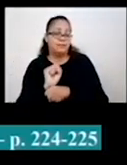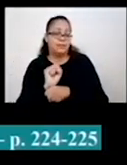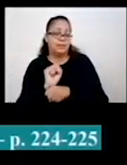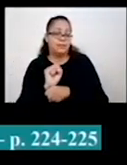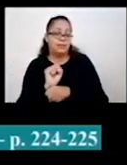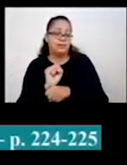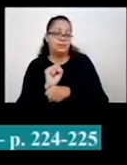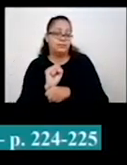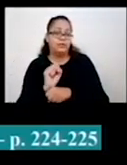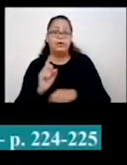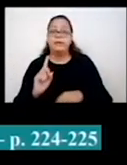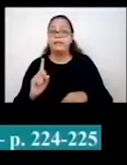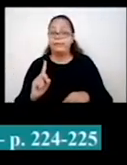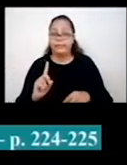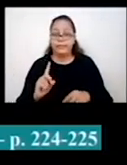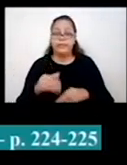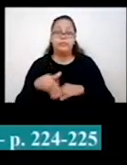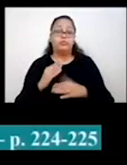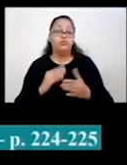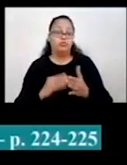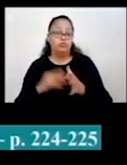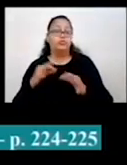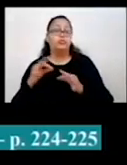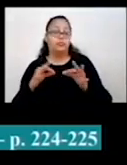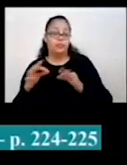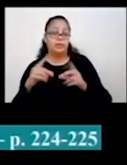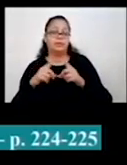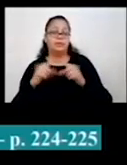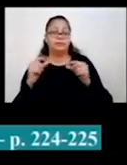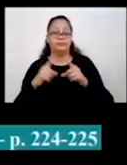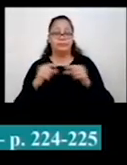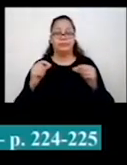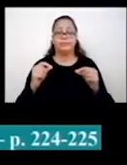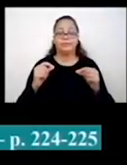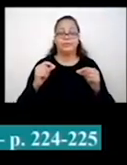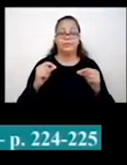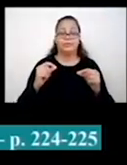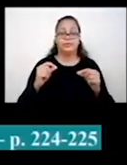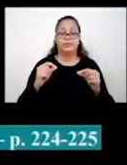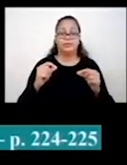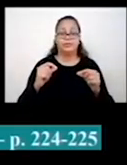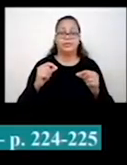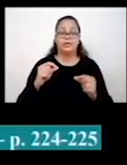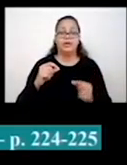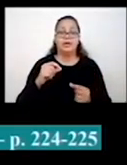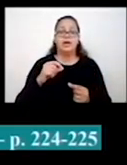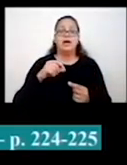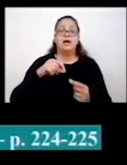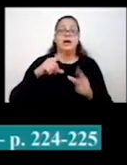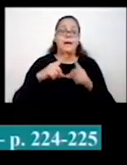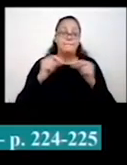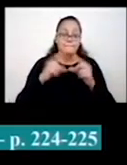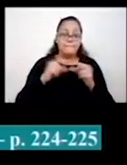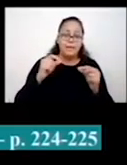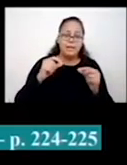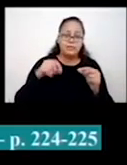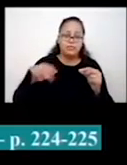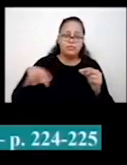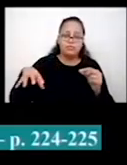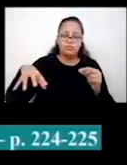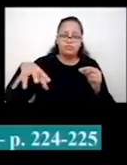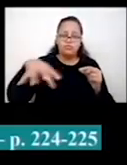foi planejadinho em Brasília. Temos hoje mais de 2 milhões de habitantes e temos diversas cidades que cercam